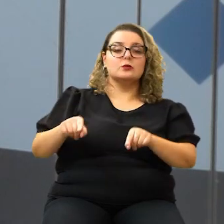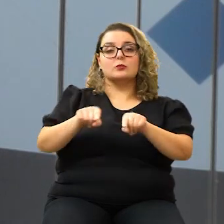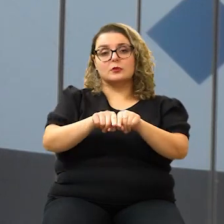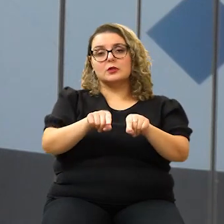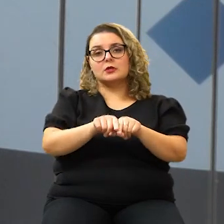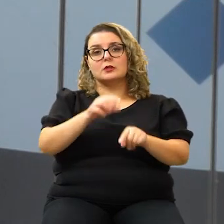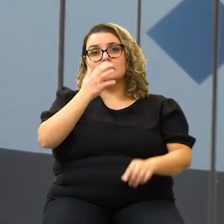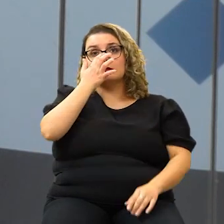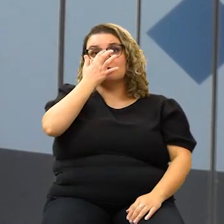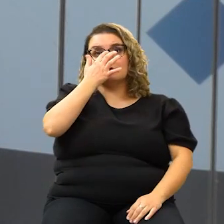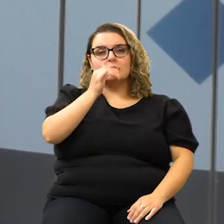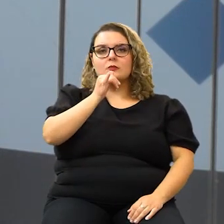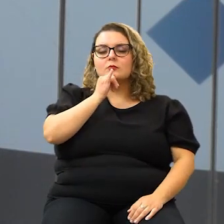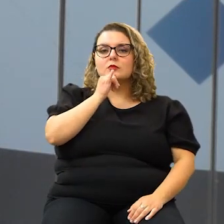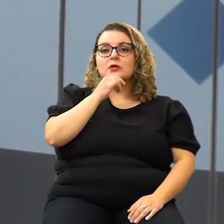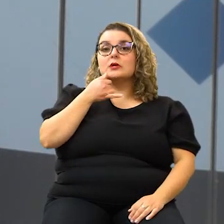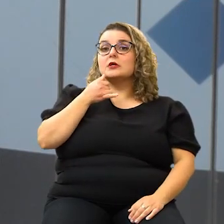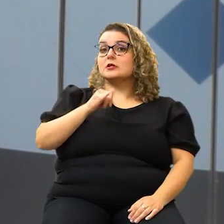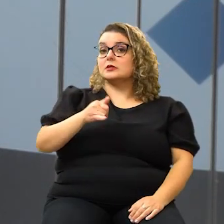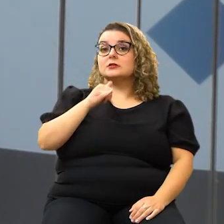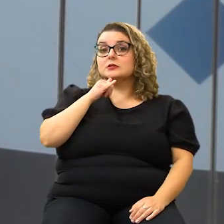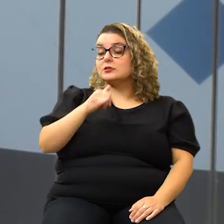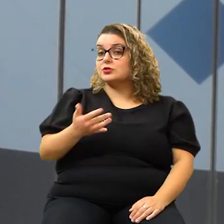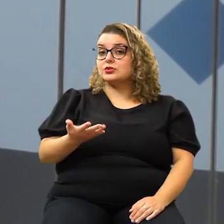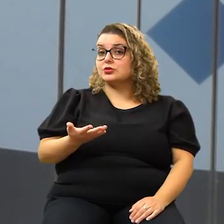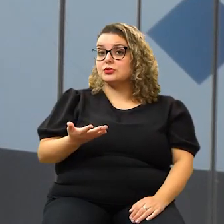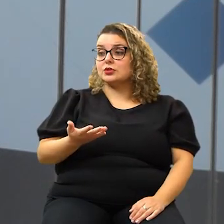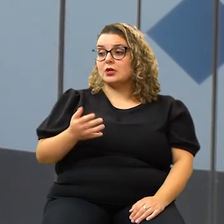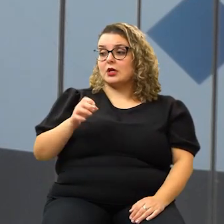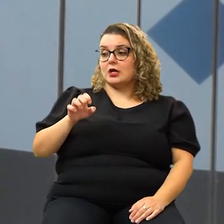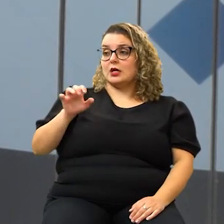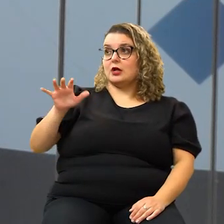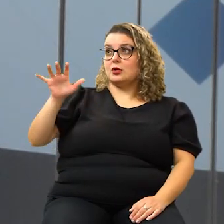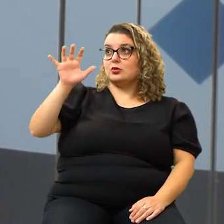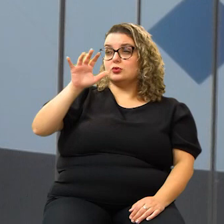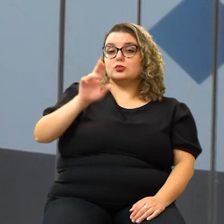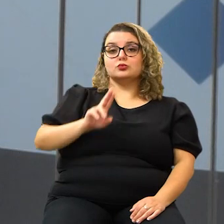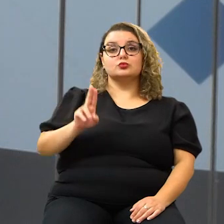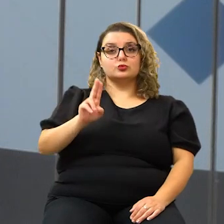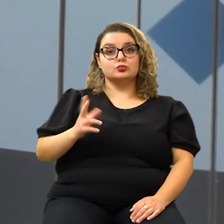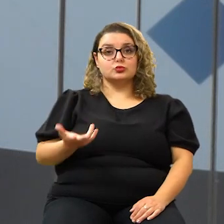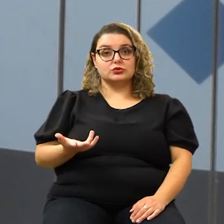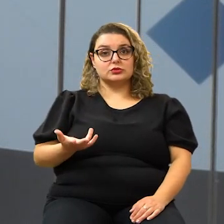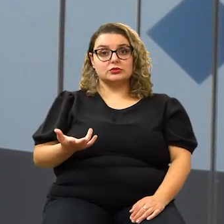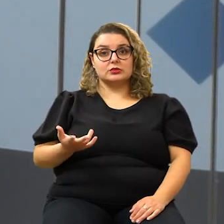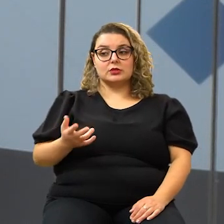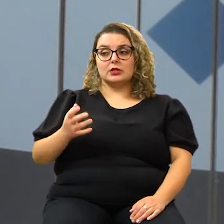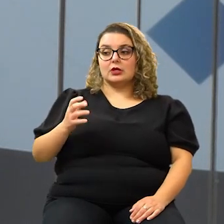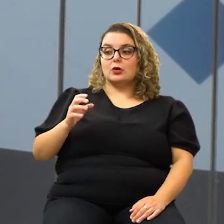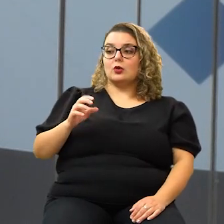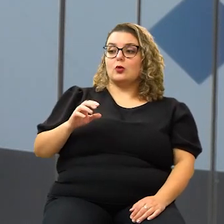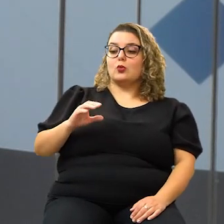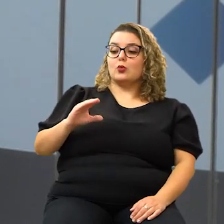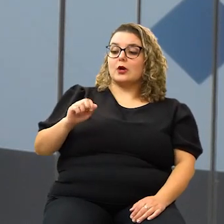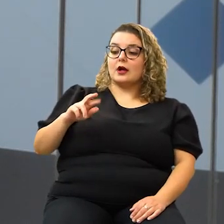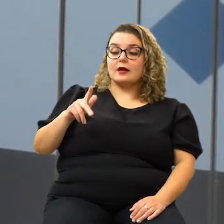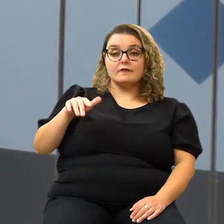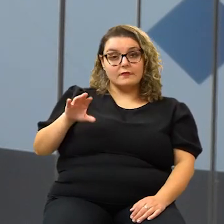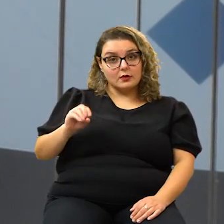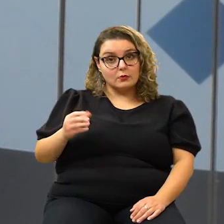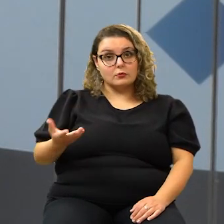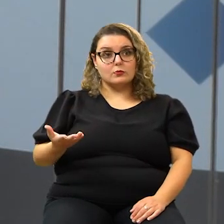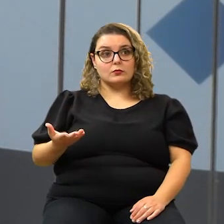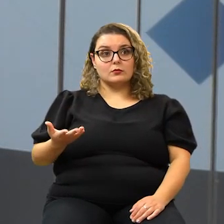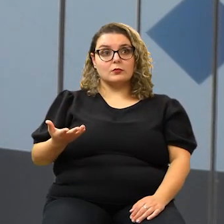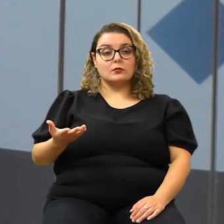com relação, por exemplo, à energia, né? A Europa usa muito ainda o carvão, né?